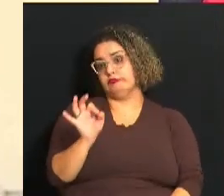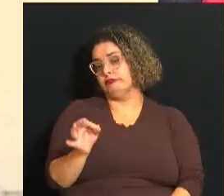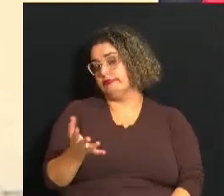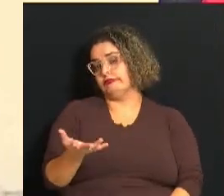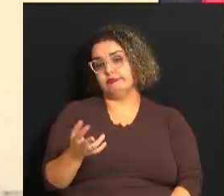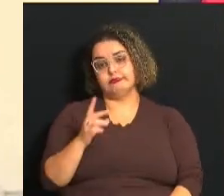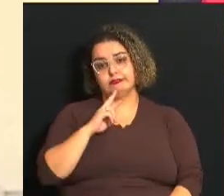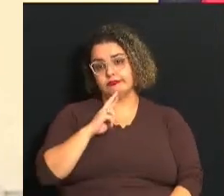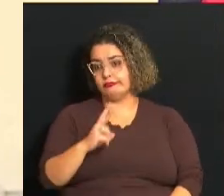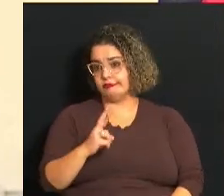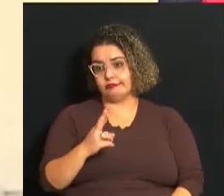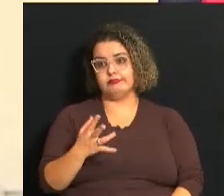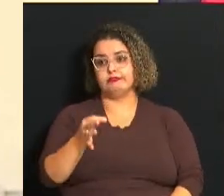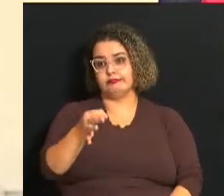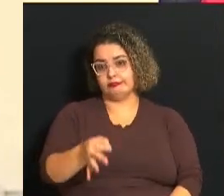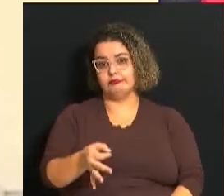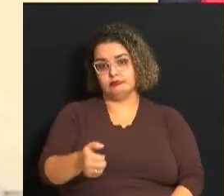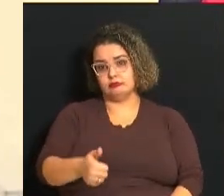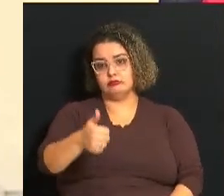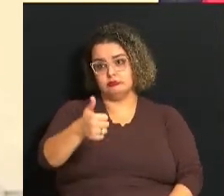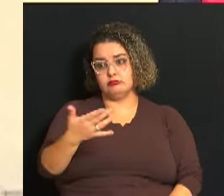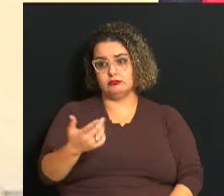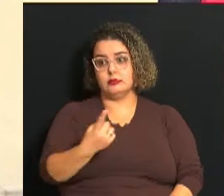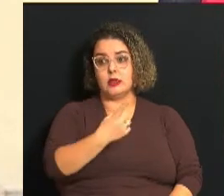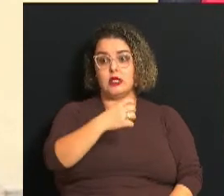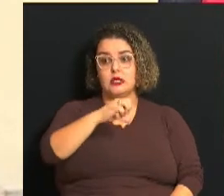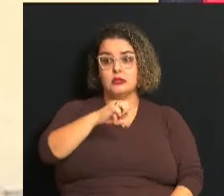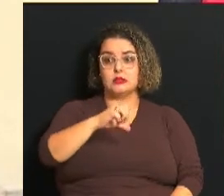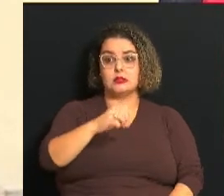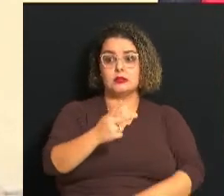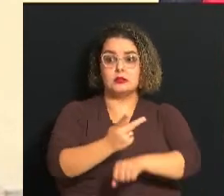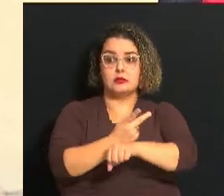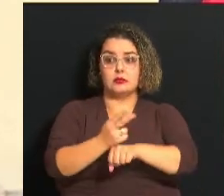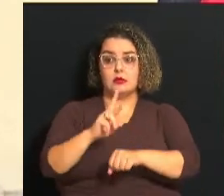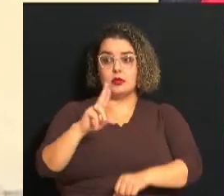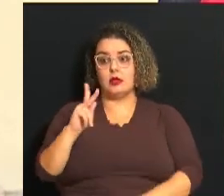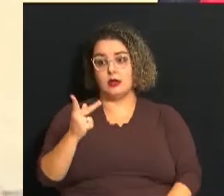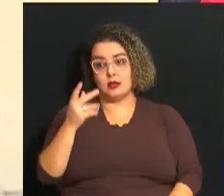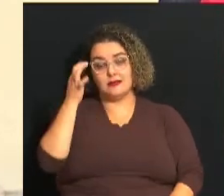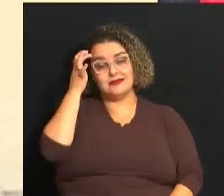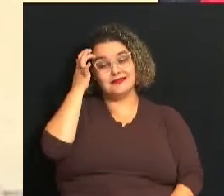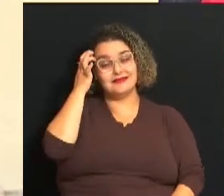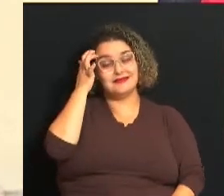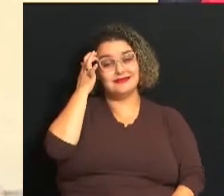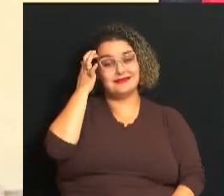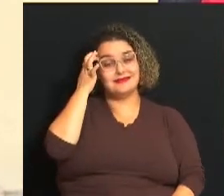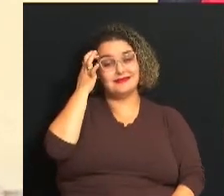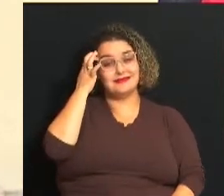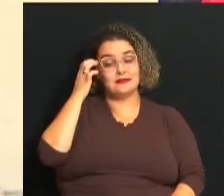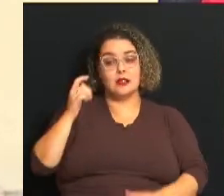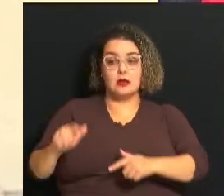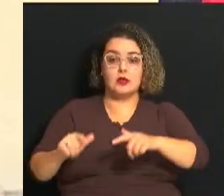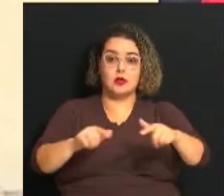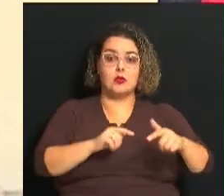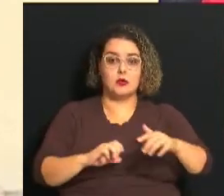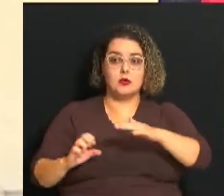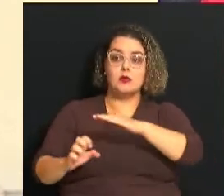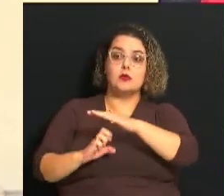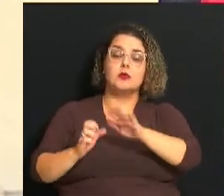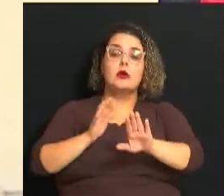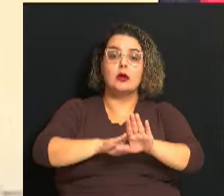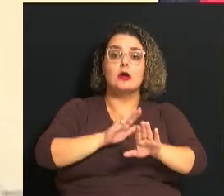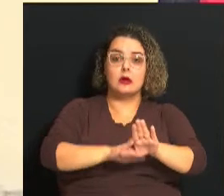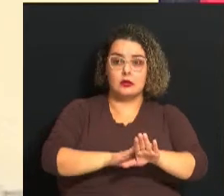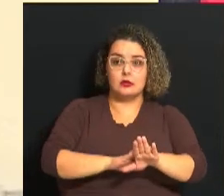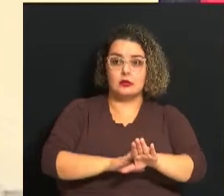receber uma resposta positiva dezenove por cento procurar de Recursos Humanos né da do estabelecimento onde atuava o